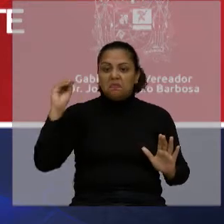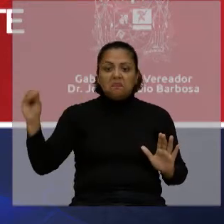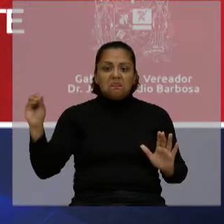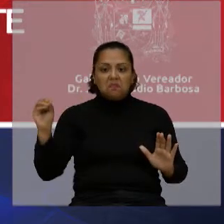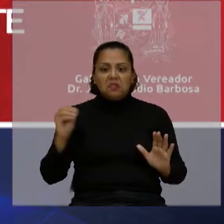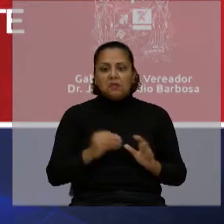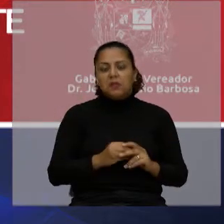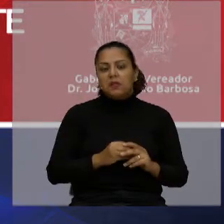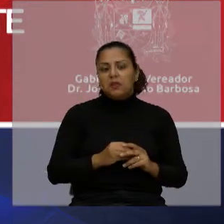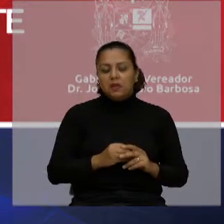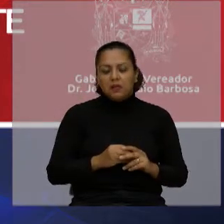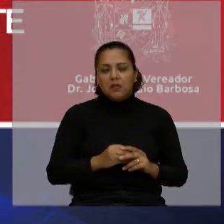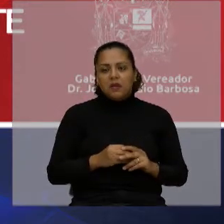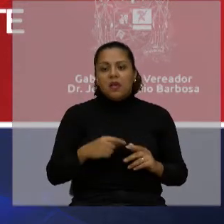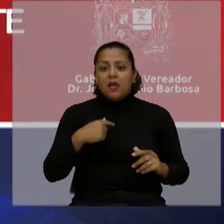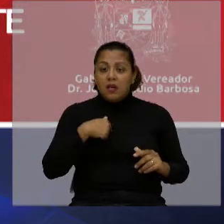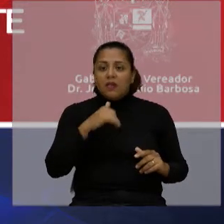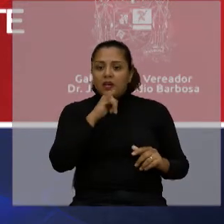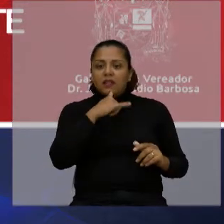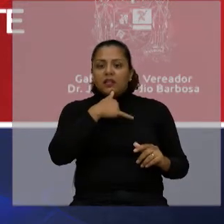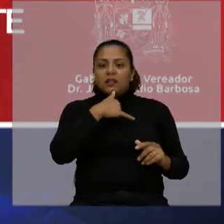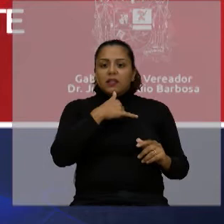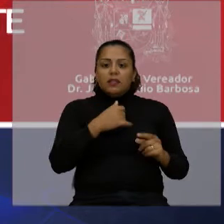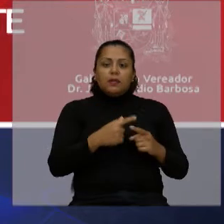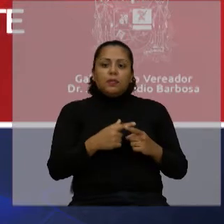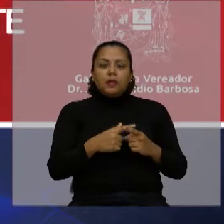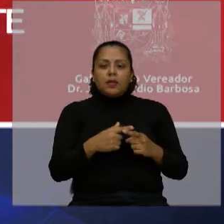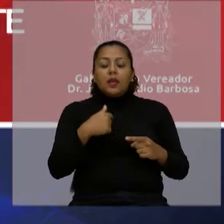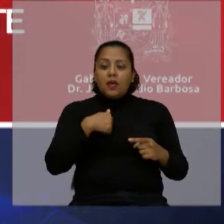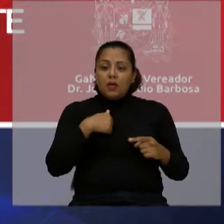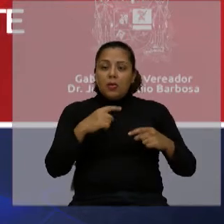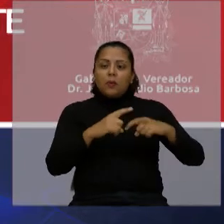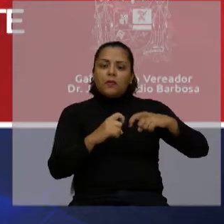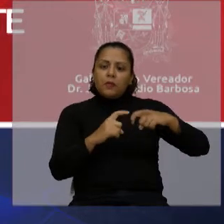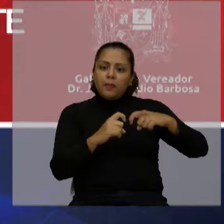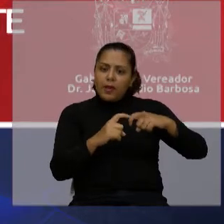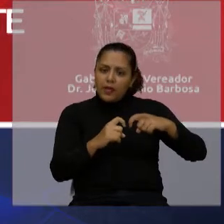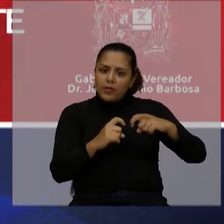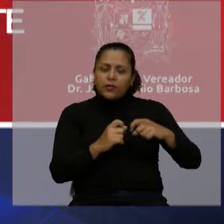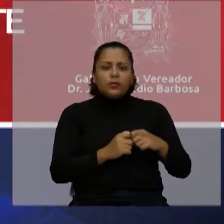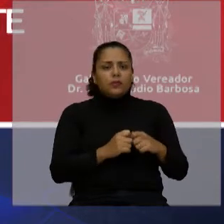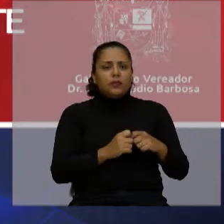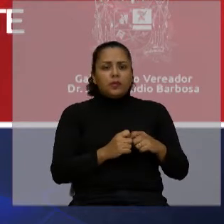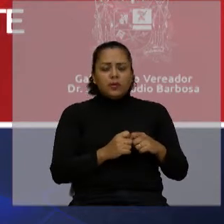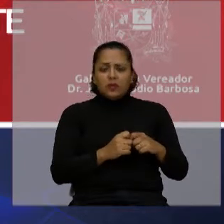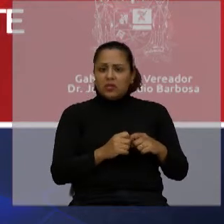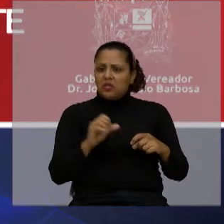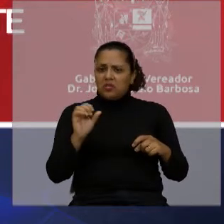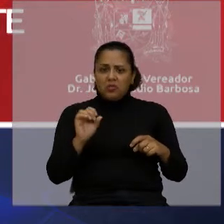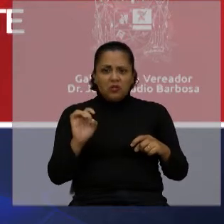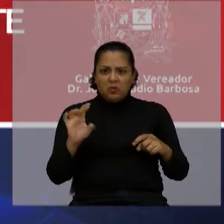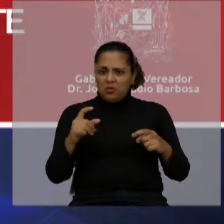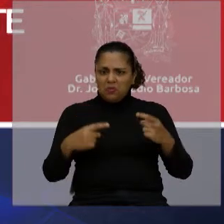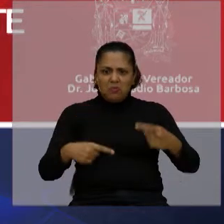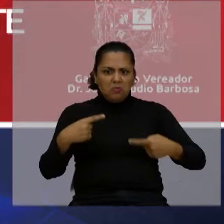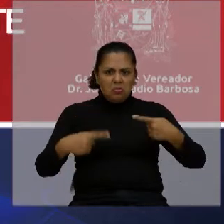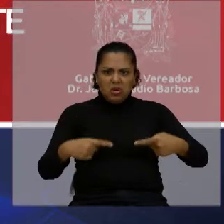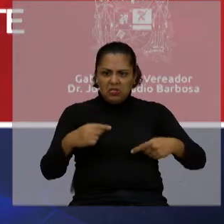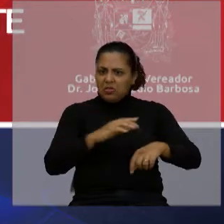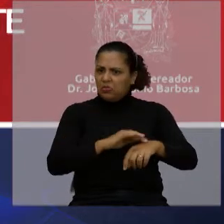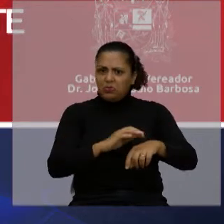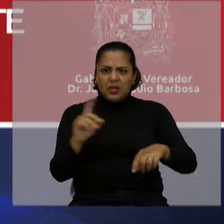e não passar, porque é um projeto sério, eu sou médico, eu estou nisso, eu não fico fazendo política aqui com doença,